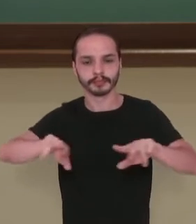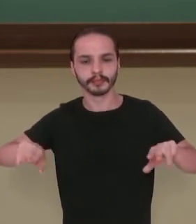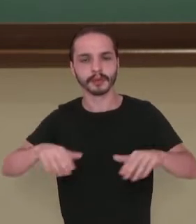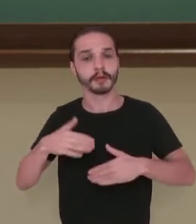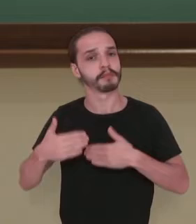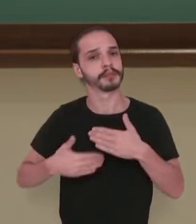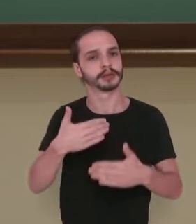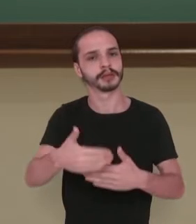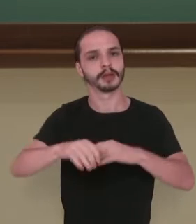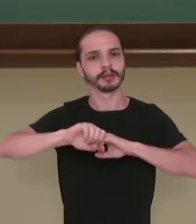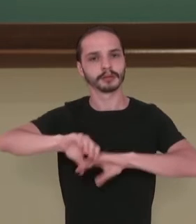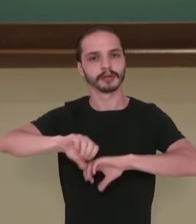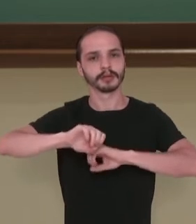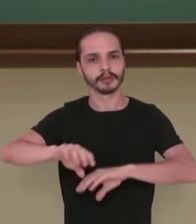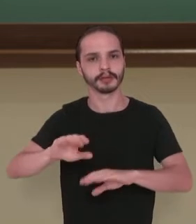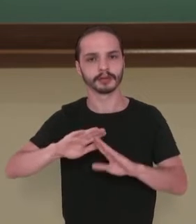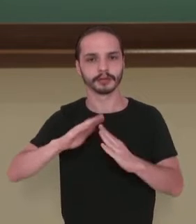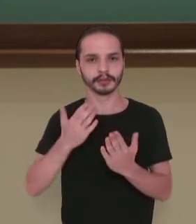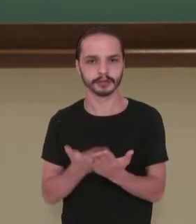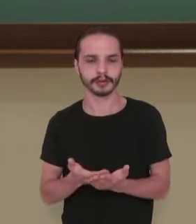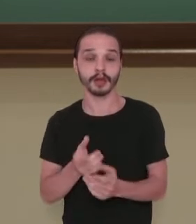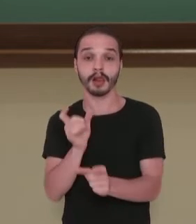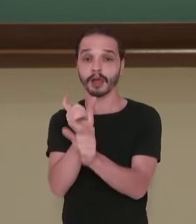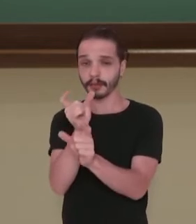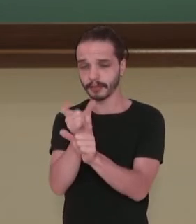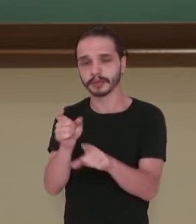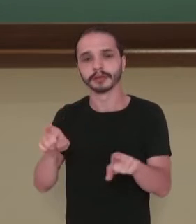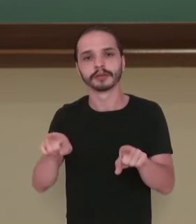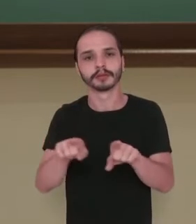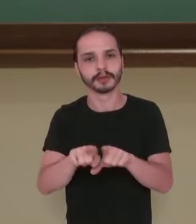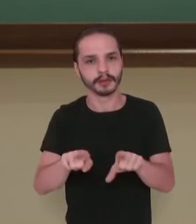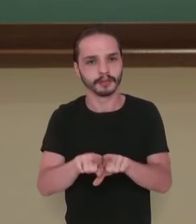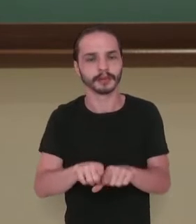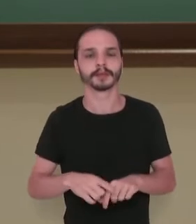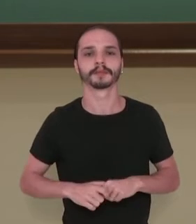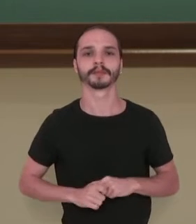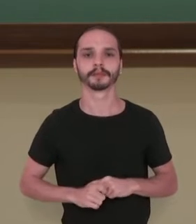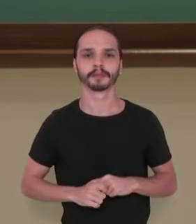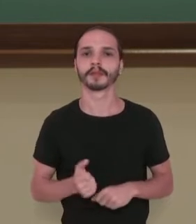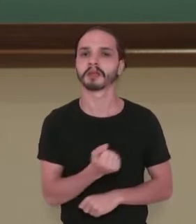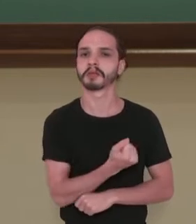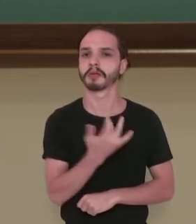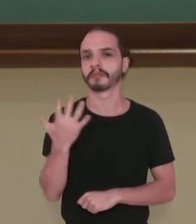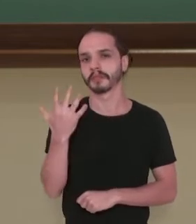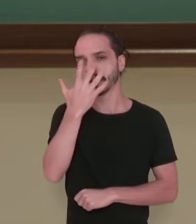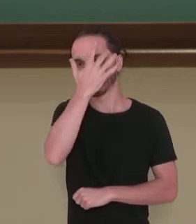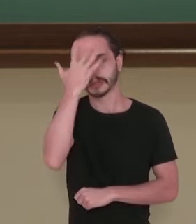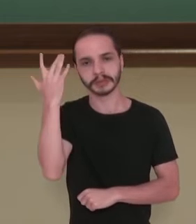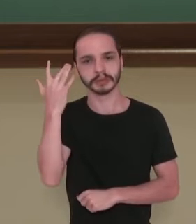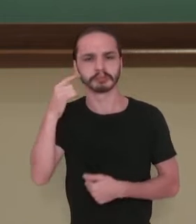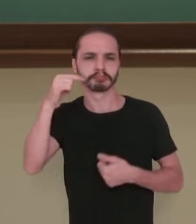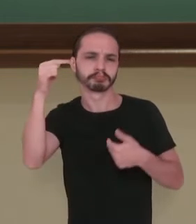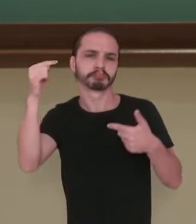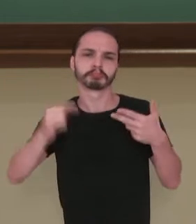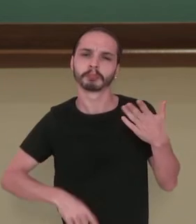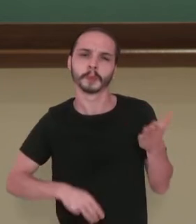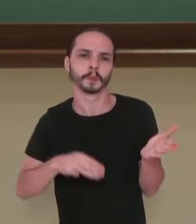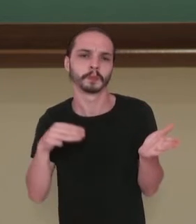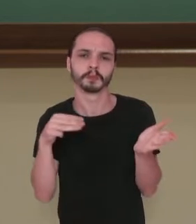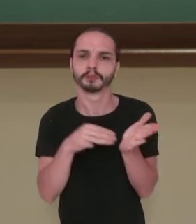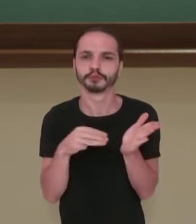escolares, nos processos de alfabetização, inclusive, né? Então, às vezes as pessoas, por diversas razões, né, muitas